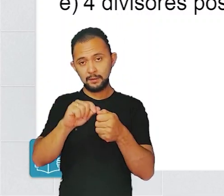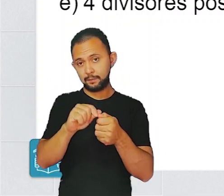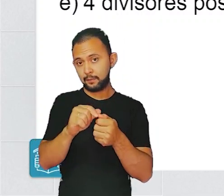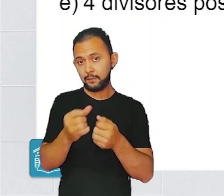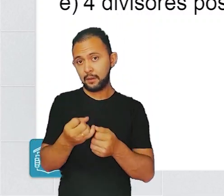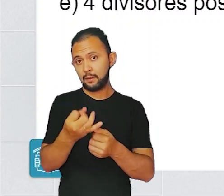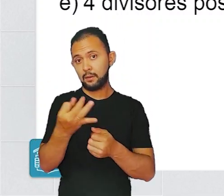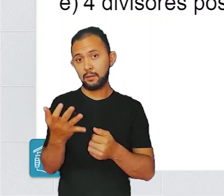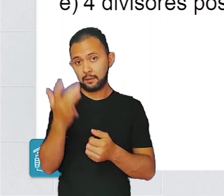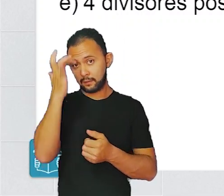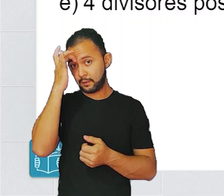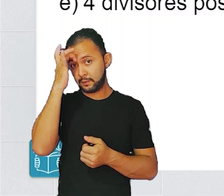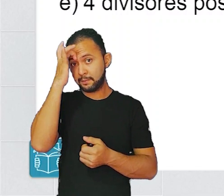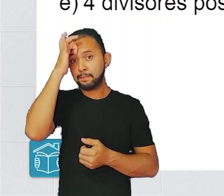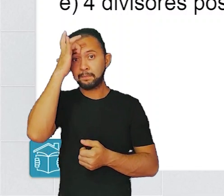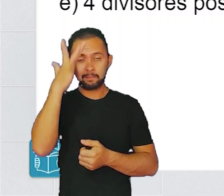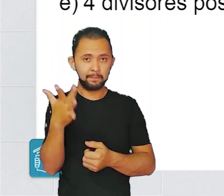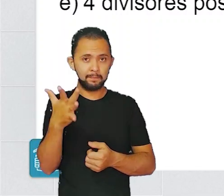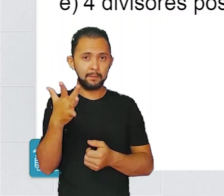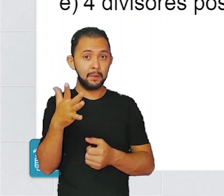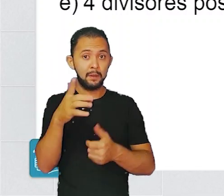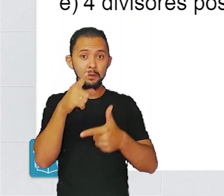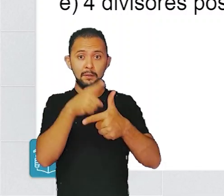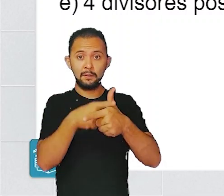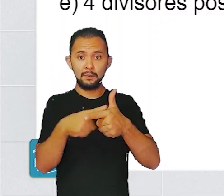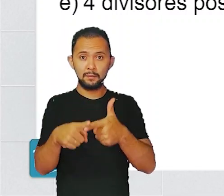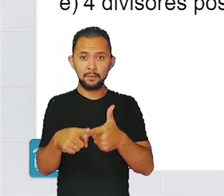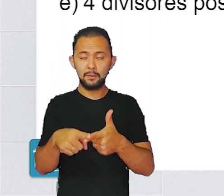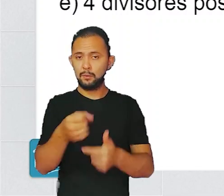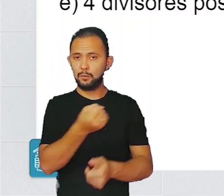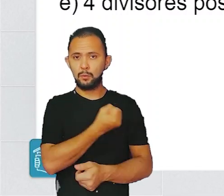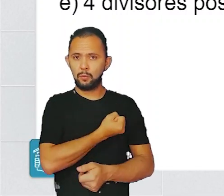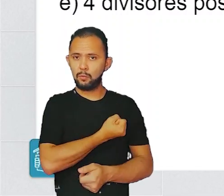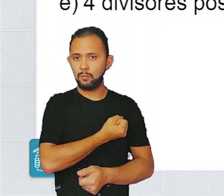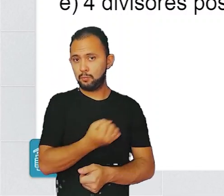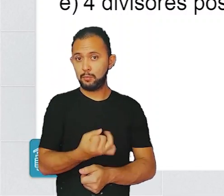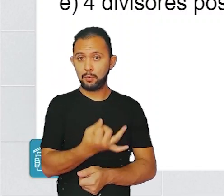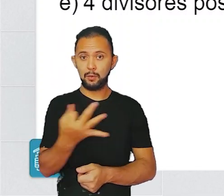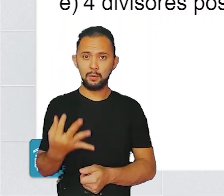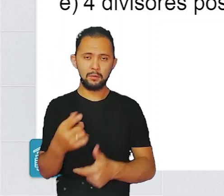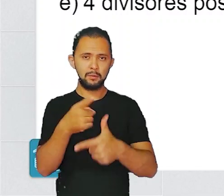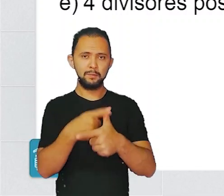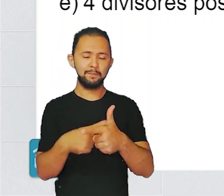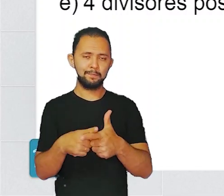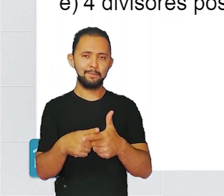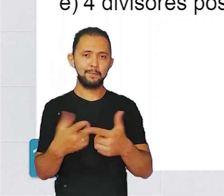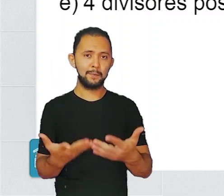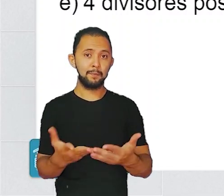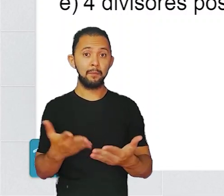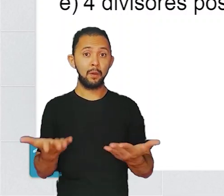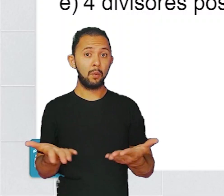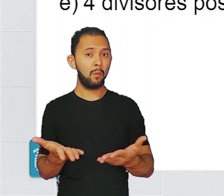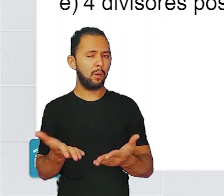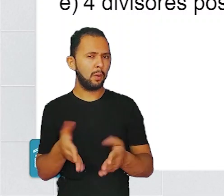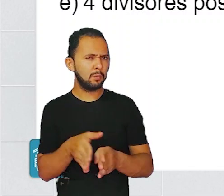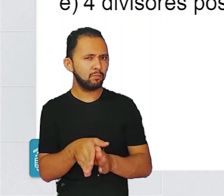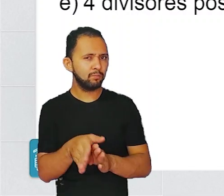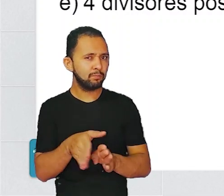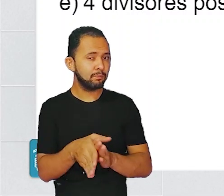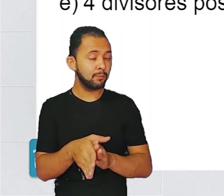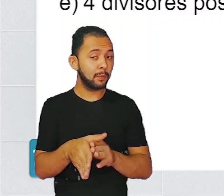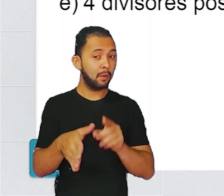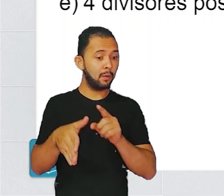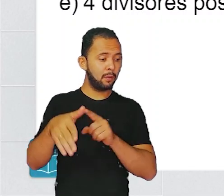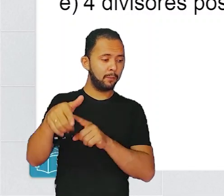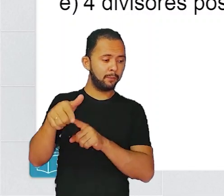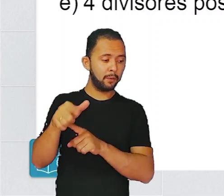aí a gente tem facilmente o número de divisores. Só que qual é a dica que ele dá? Ele diz que esse